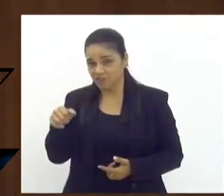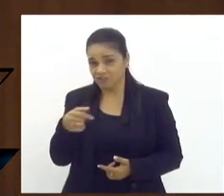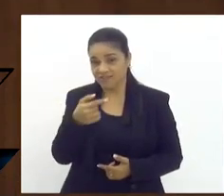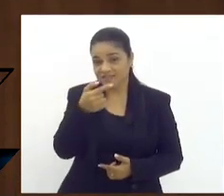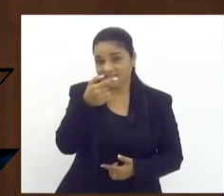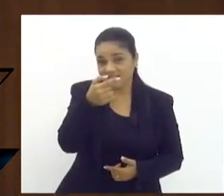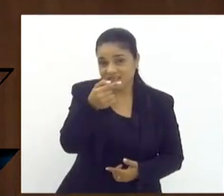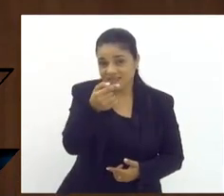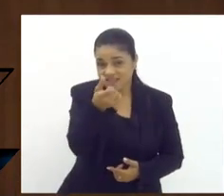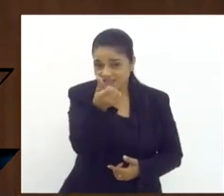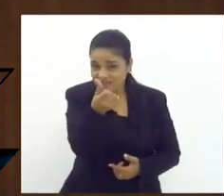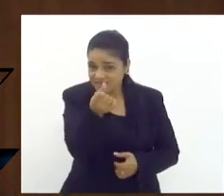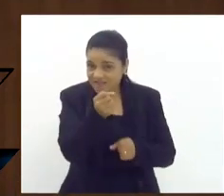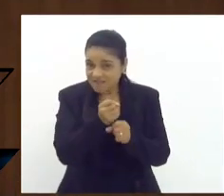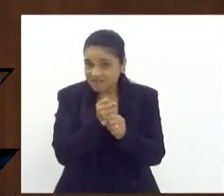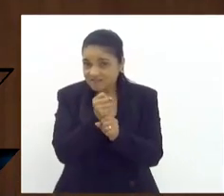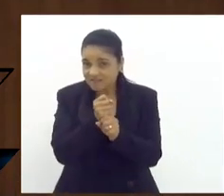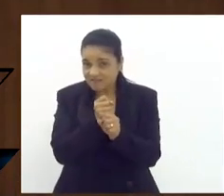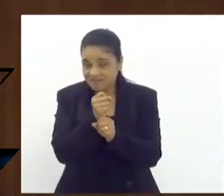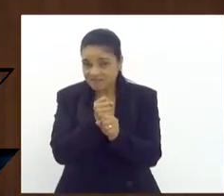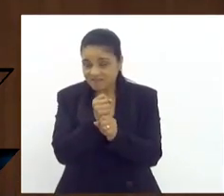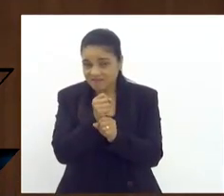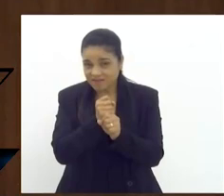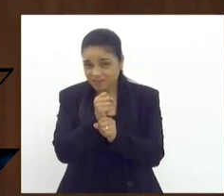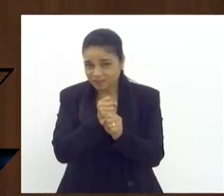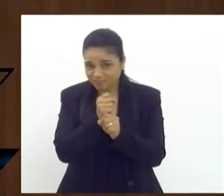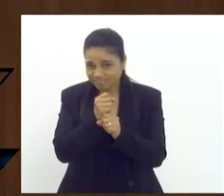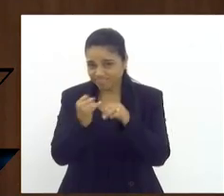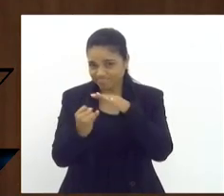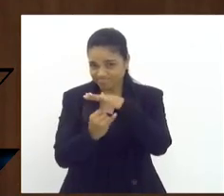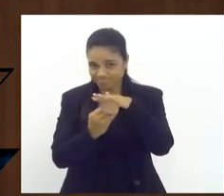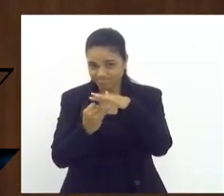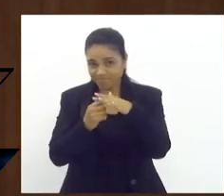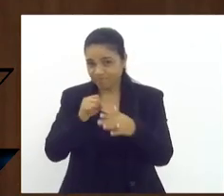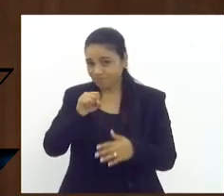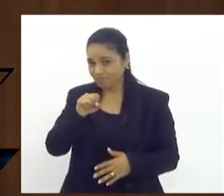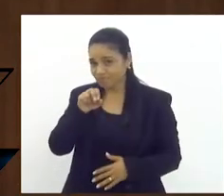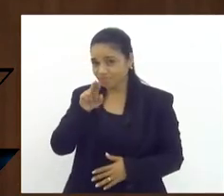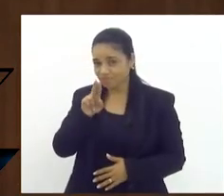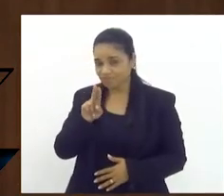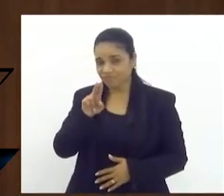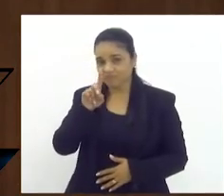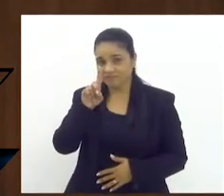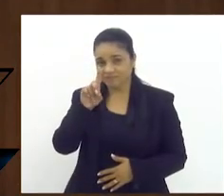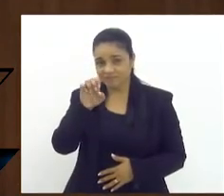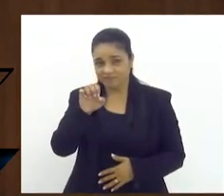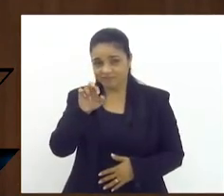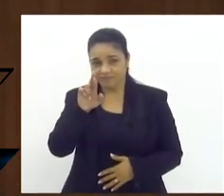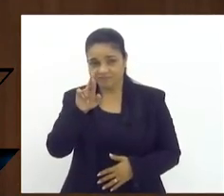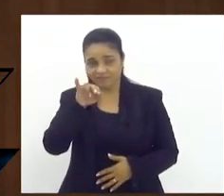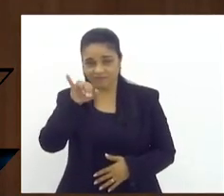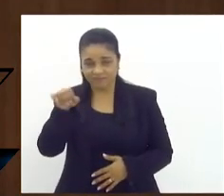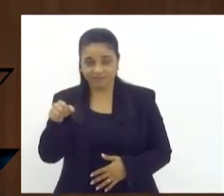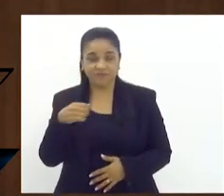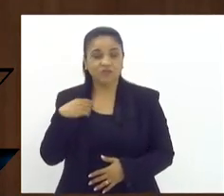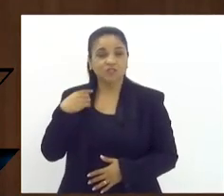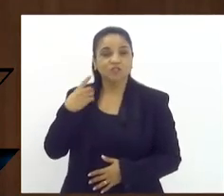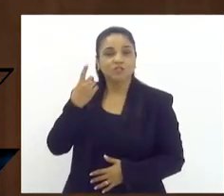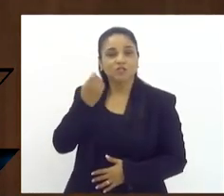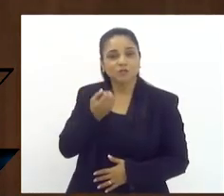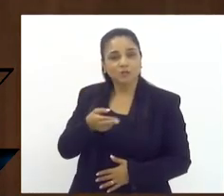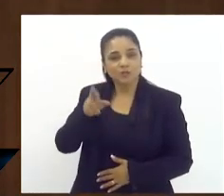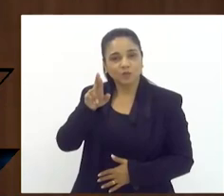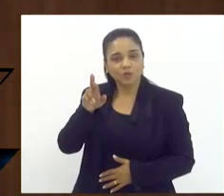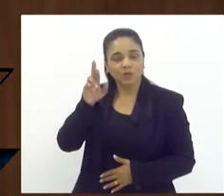76 anos a suderj e Doutor Renato de Paula